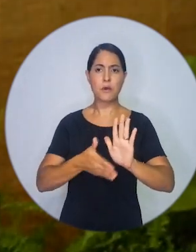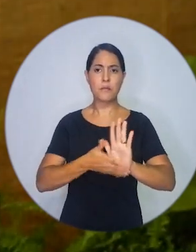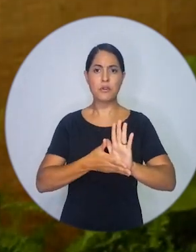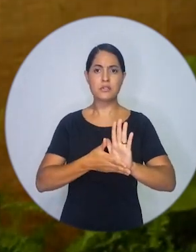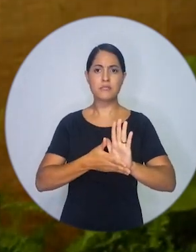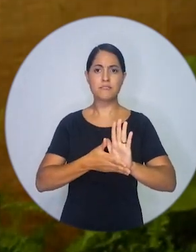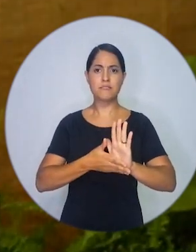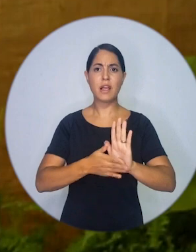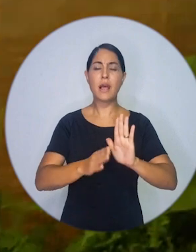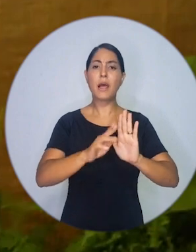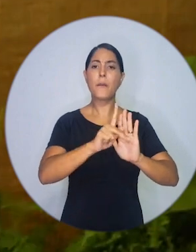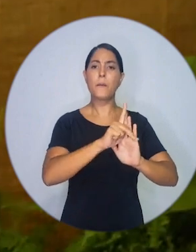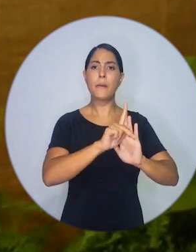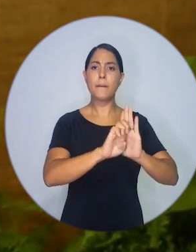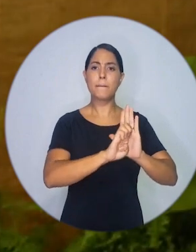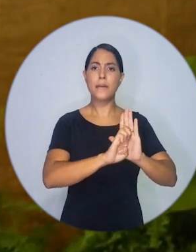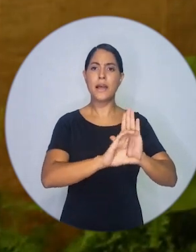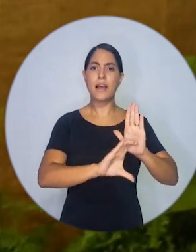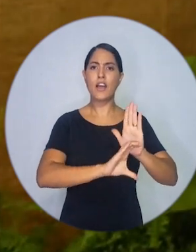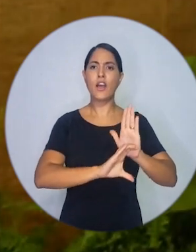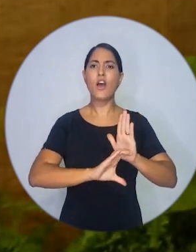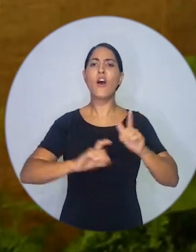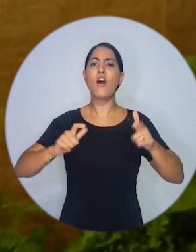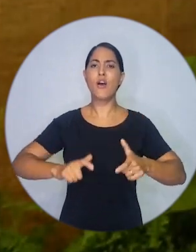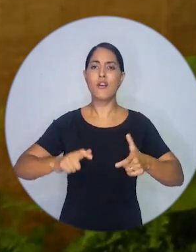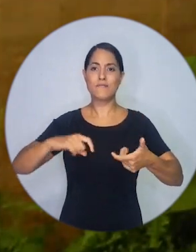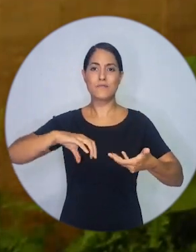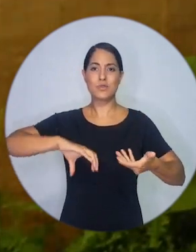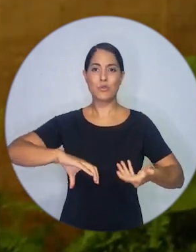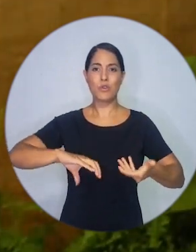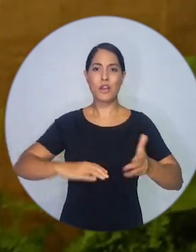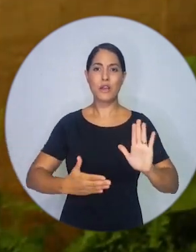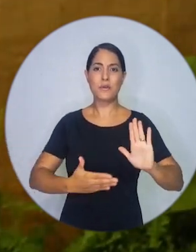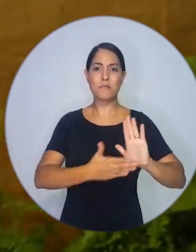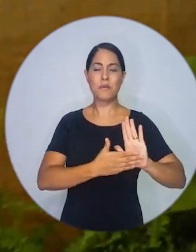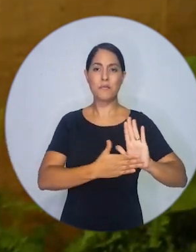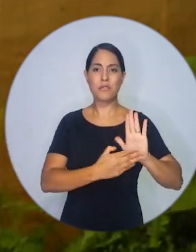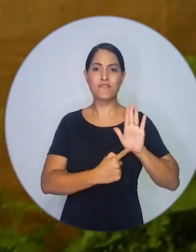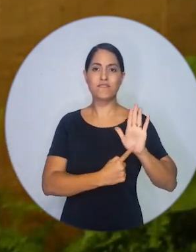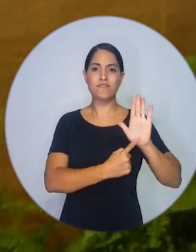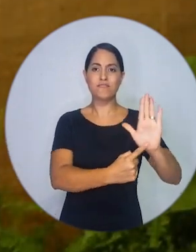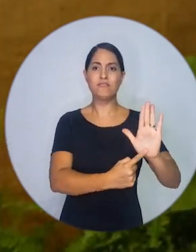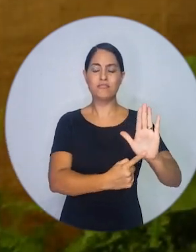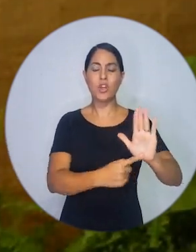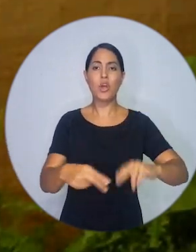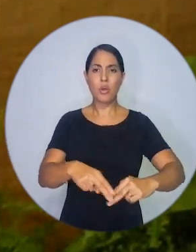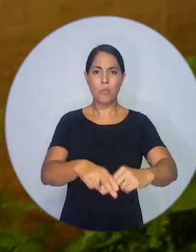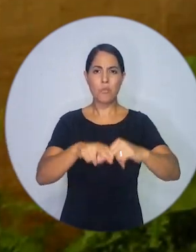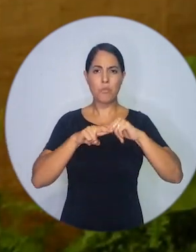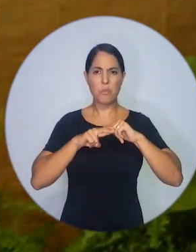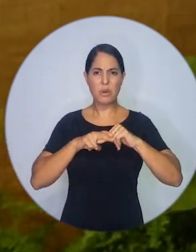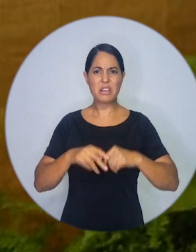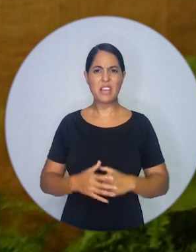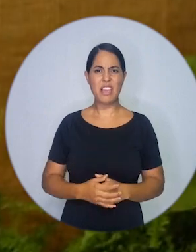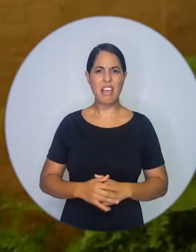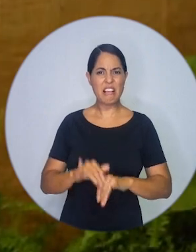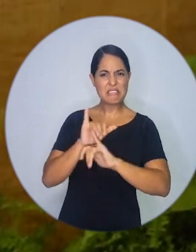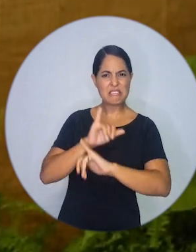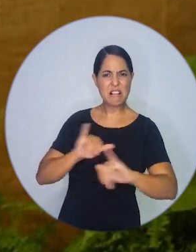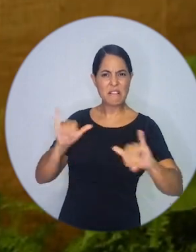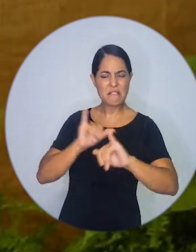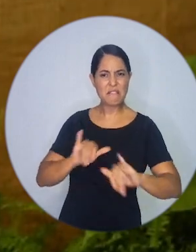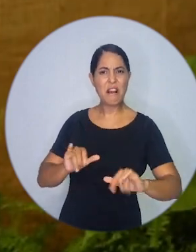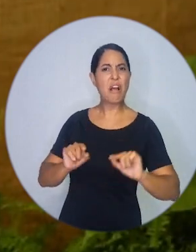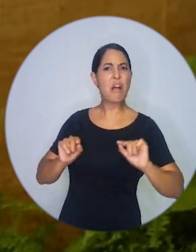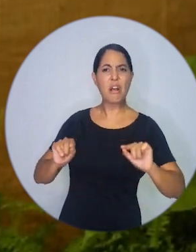apresentaremos, governador, uma PEC no Congresso Nacional para que acabe de uma vez por todas essa discussão